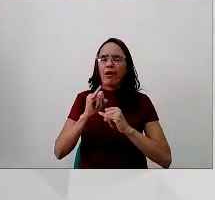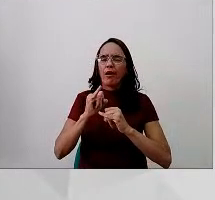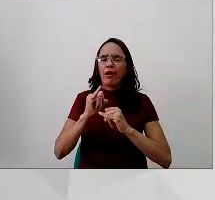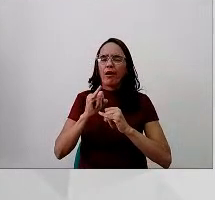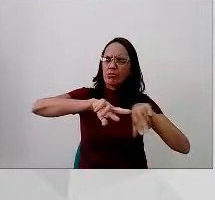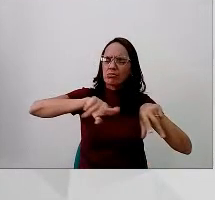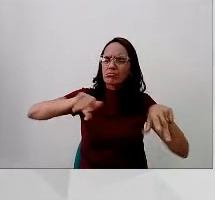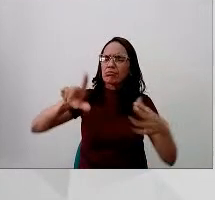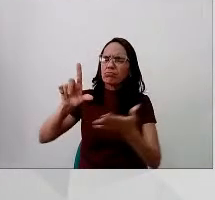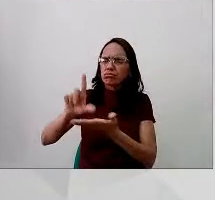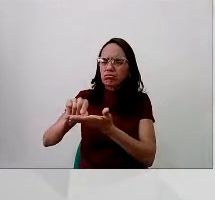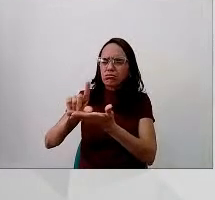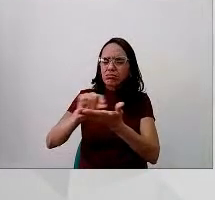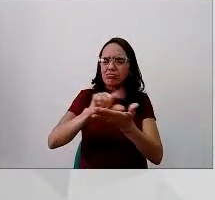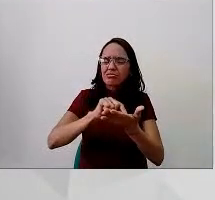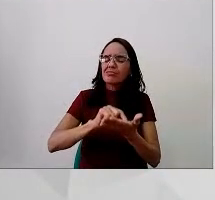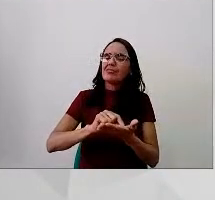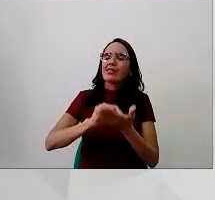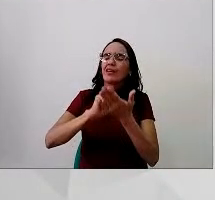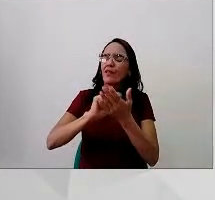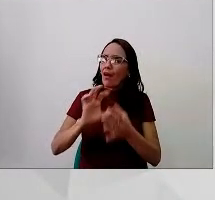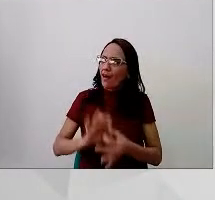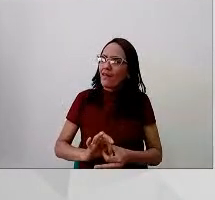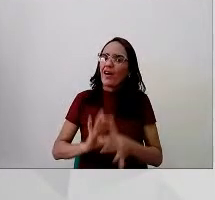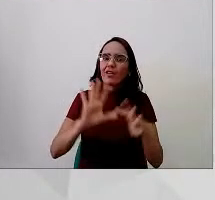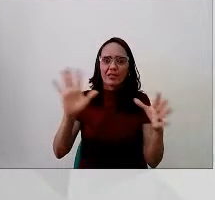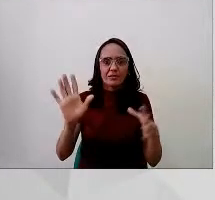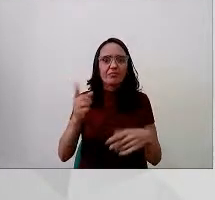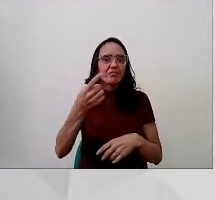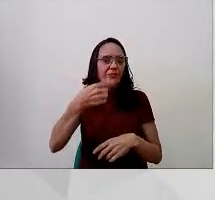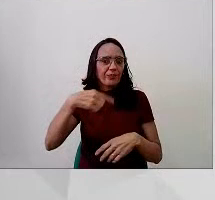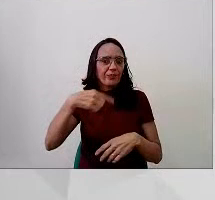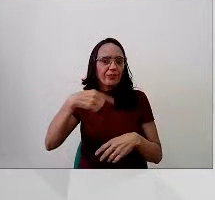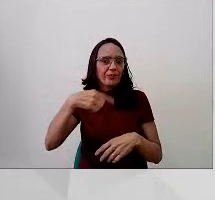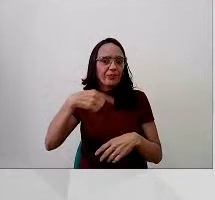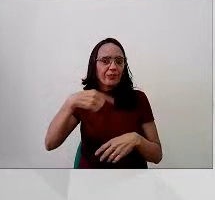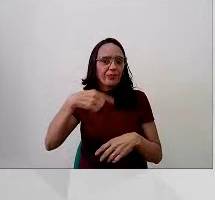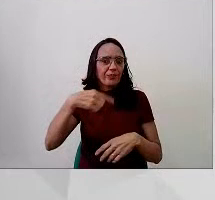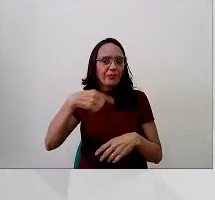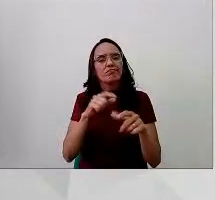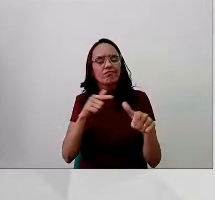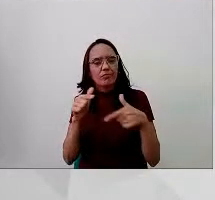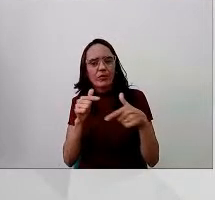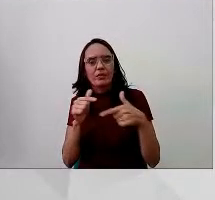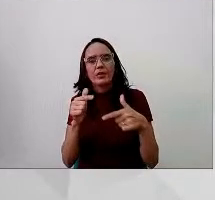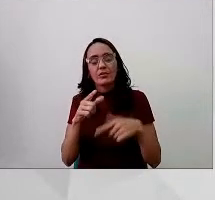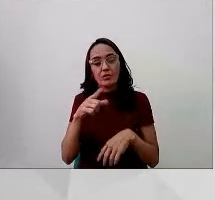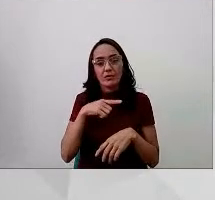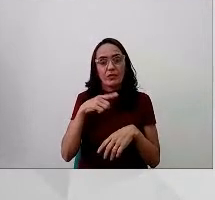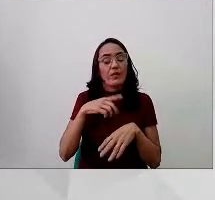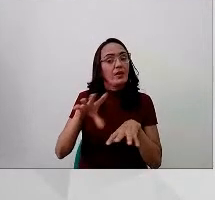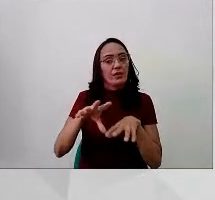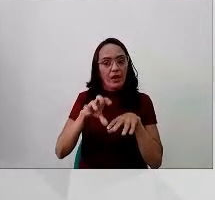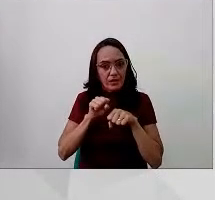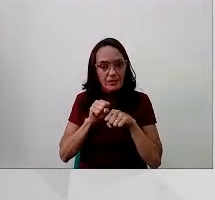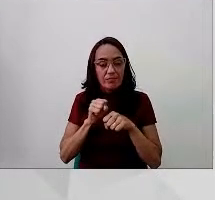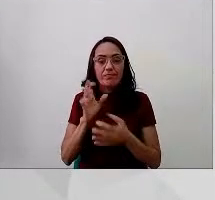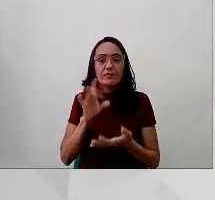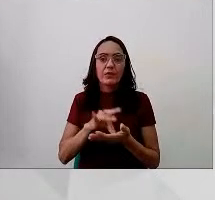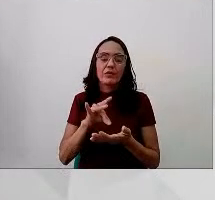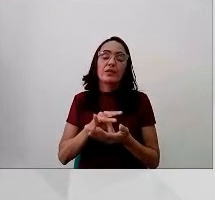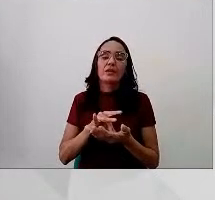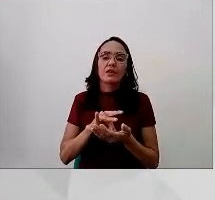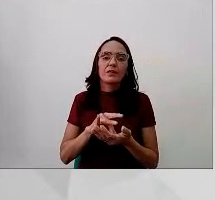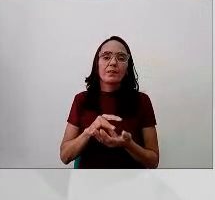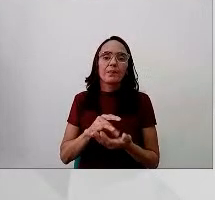usar as redes neurais, eu vou chamá-las agora de tradicionais, ela não conseguiu tratar essa quantidade de dados. E aí a